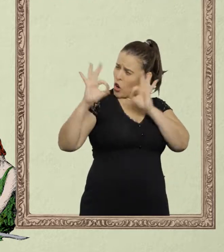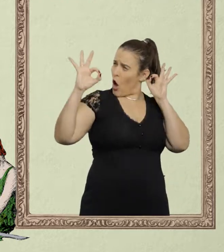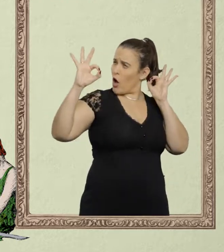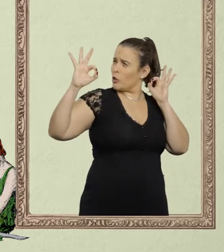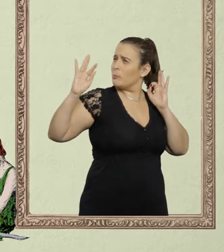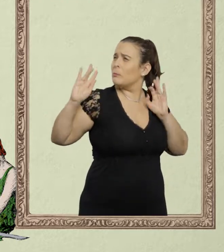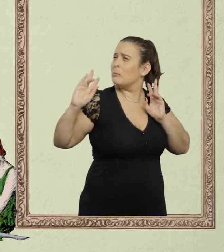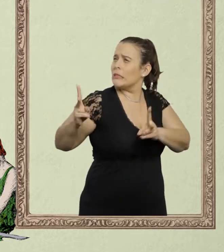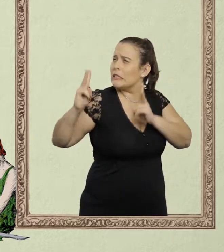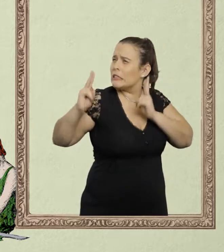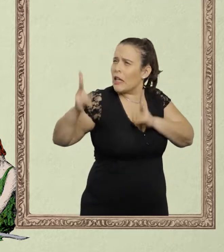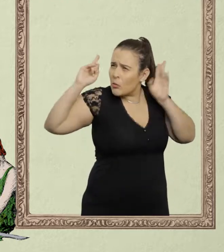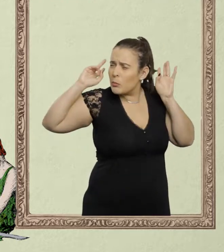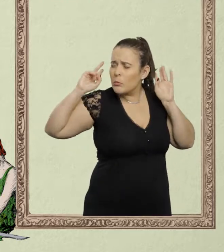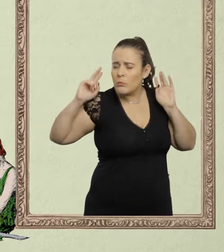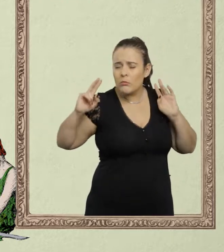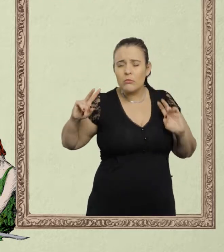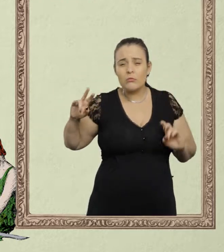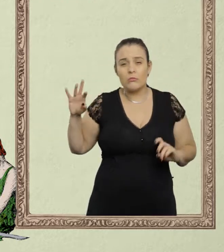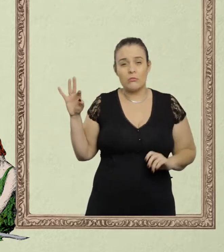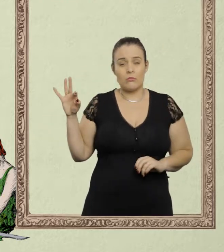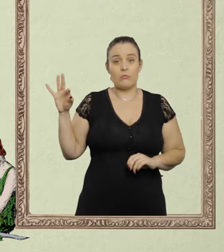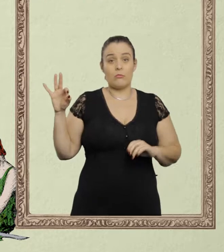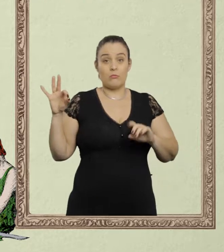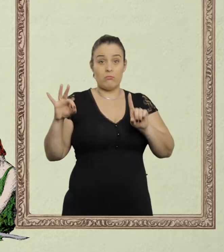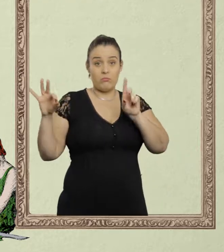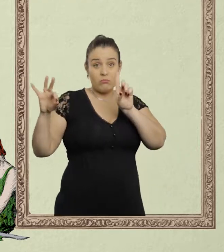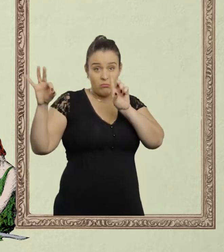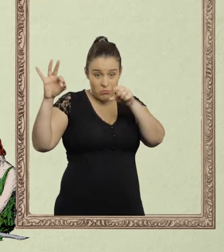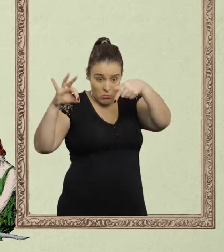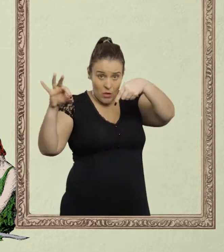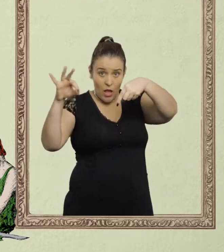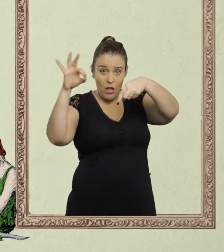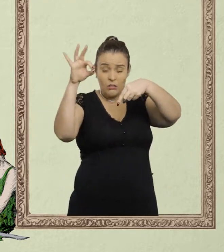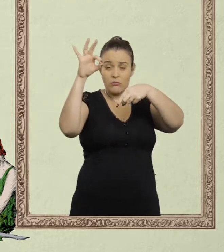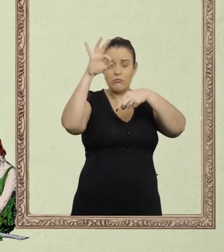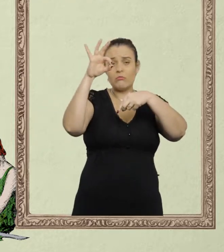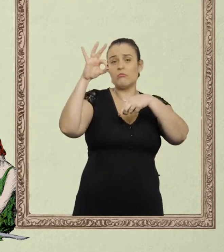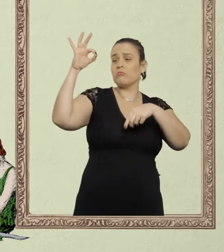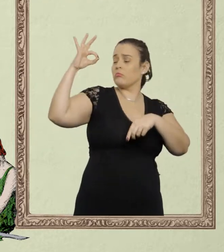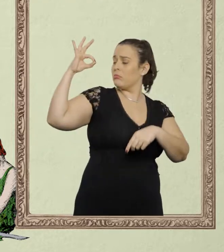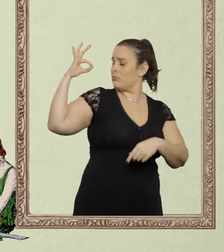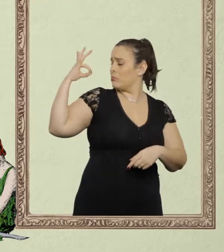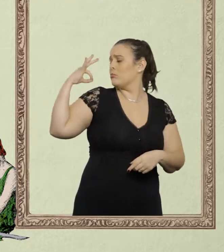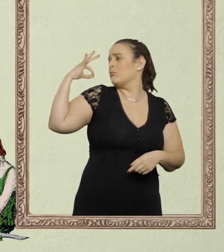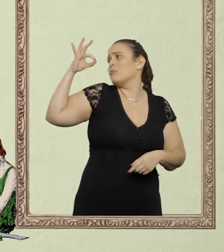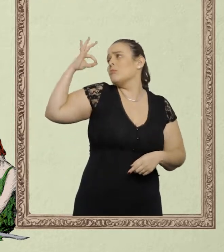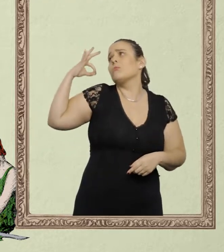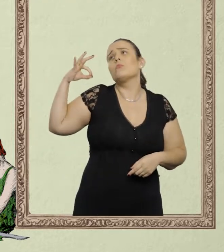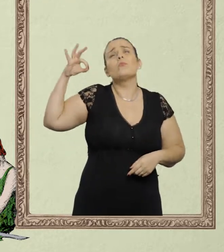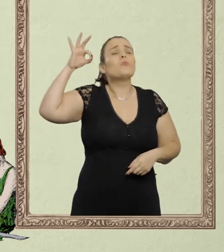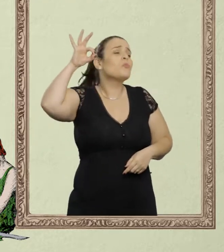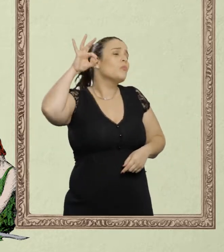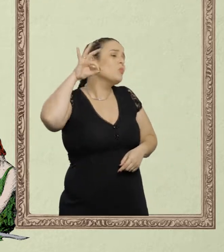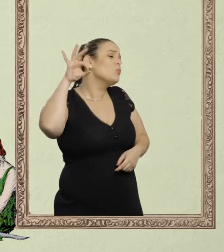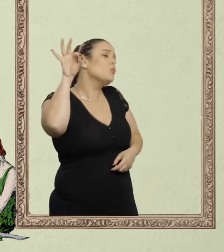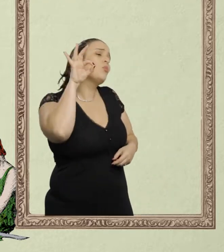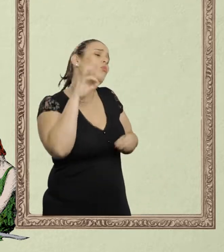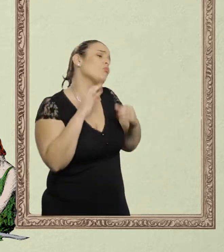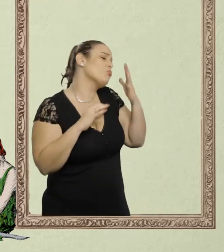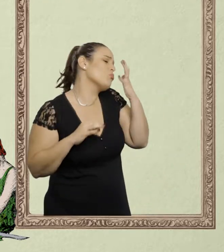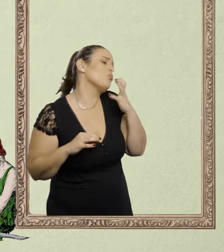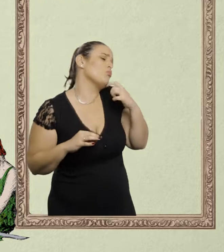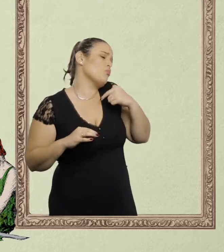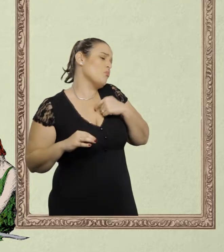amigo! Fique longe de mim para sempre! Sininho voou sobre o ombro de Peter. Ela pediu para ele não brigar